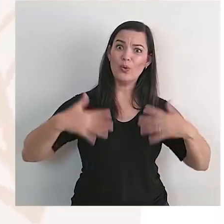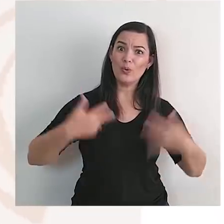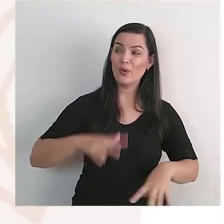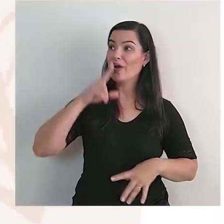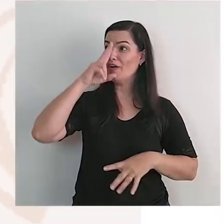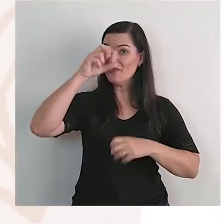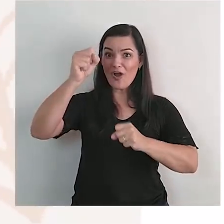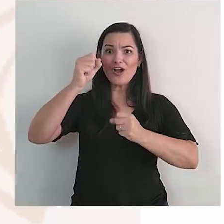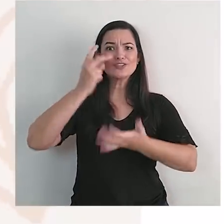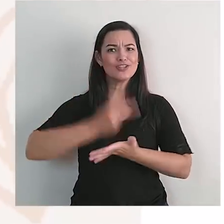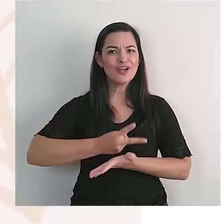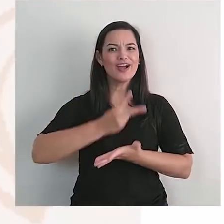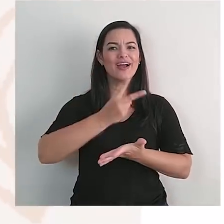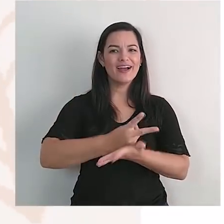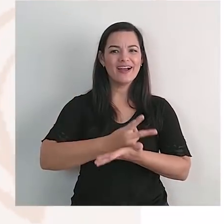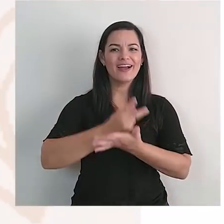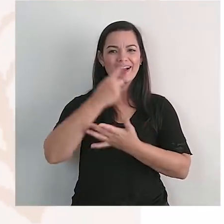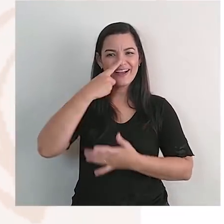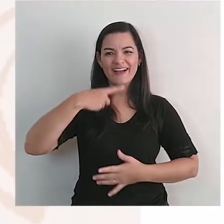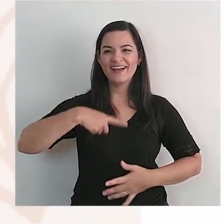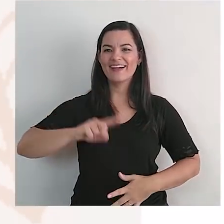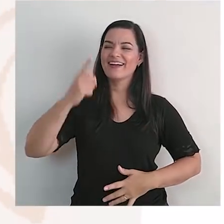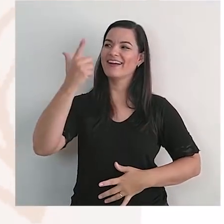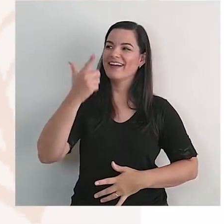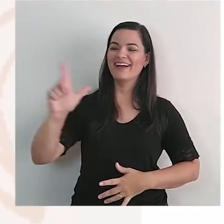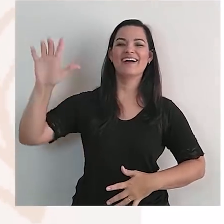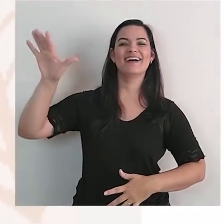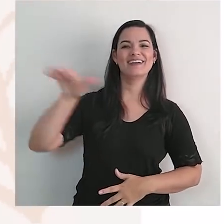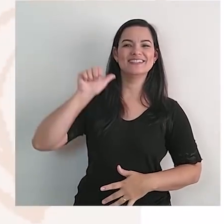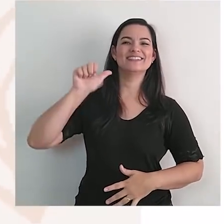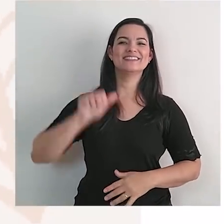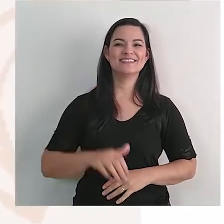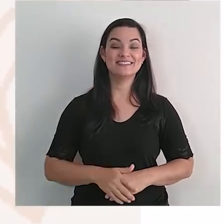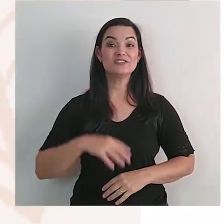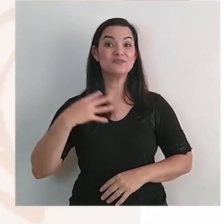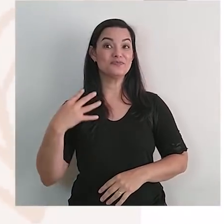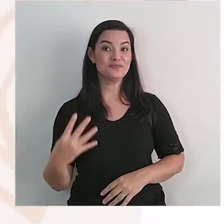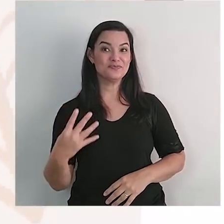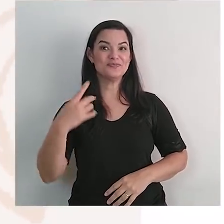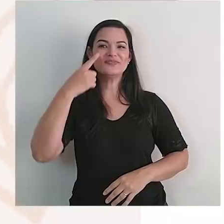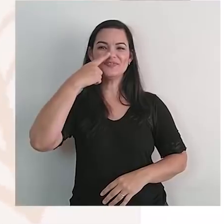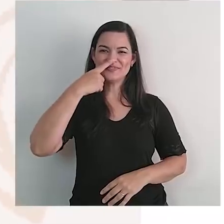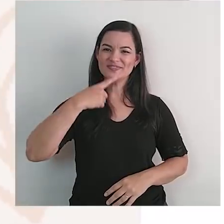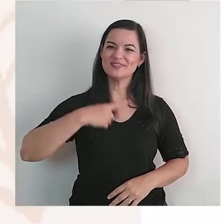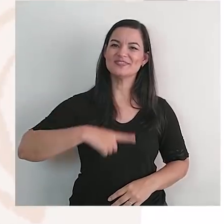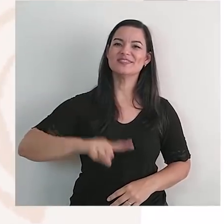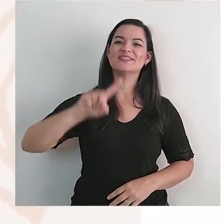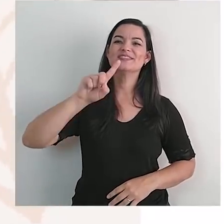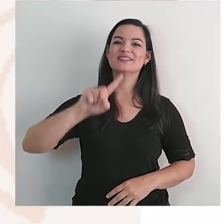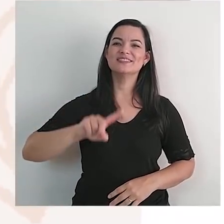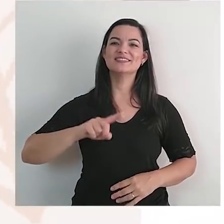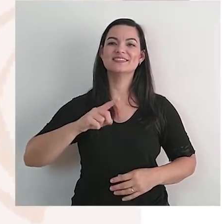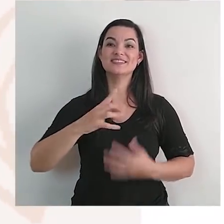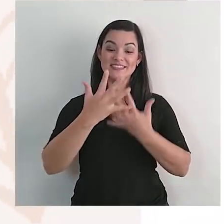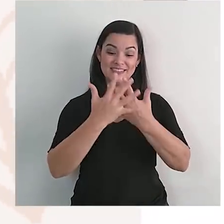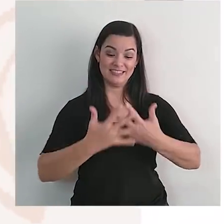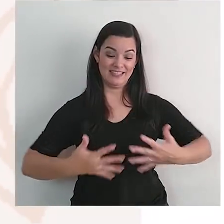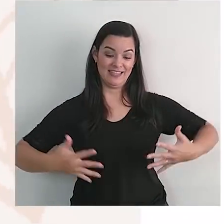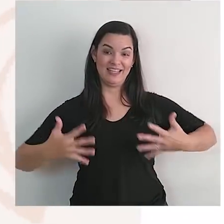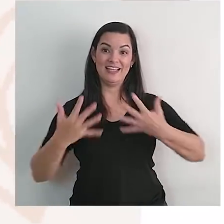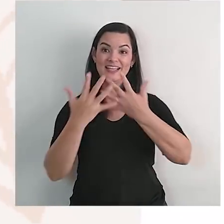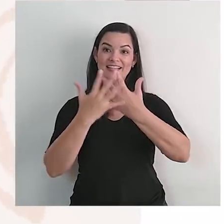resistiu, foram chamar outro elefante. 4 elefantes